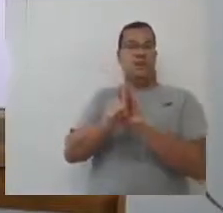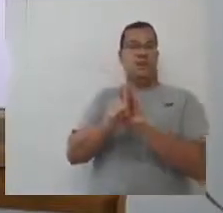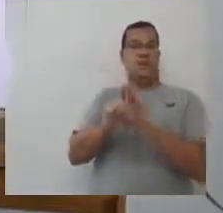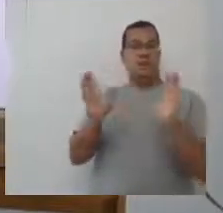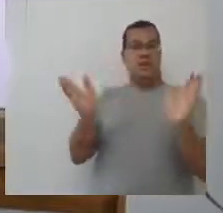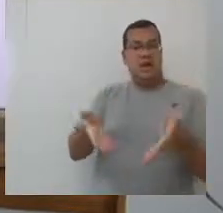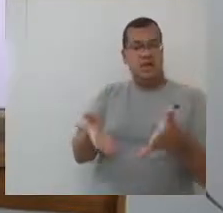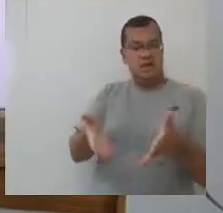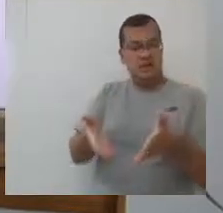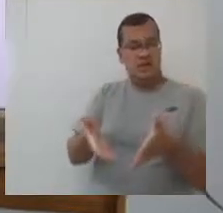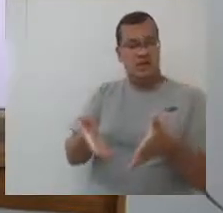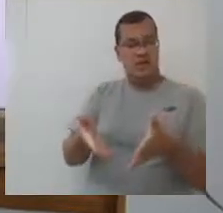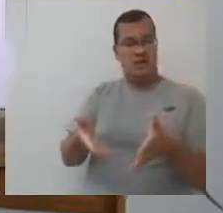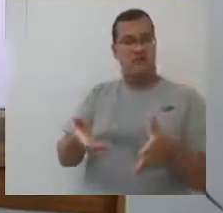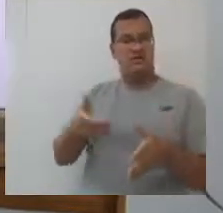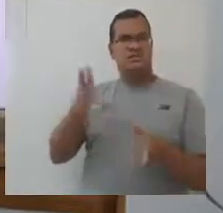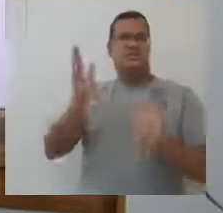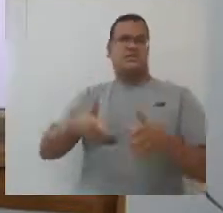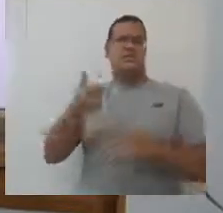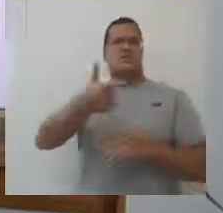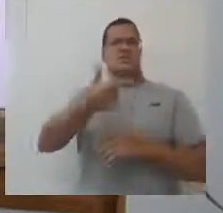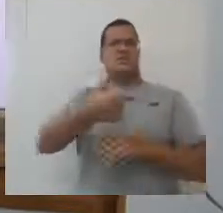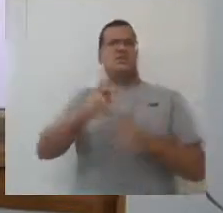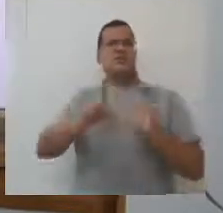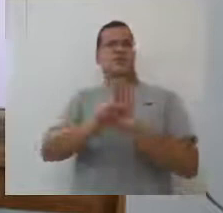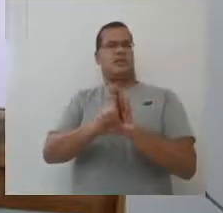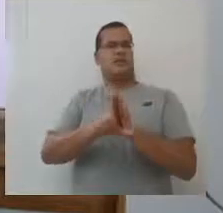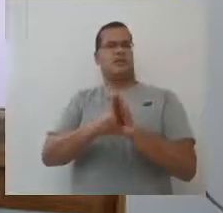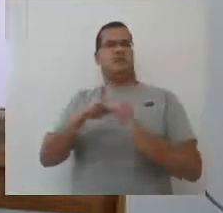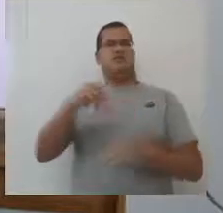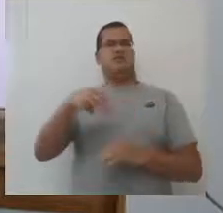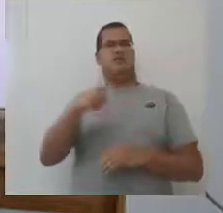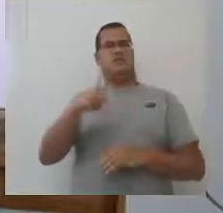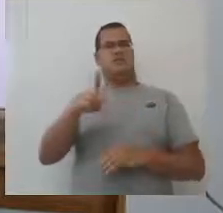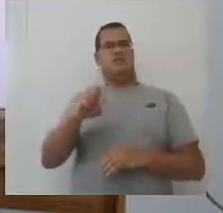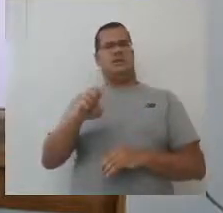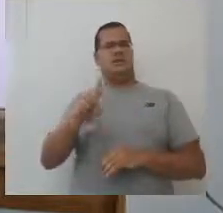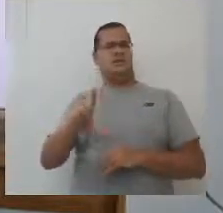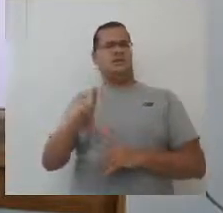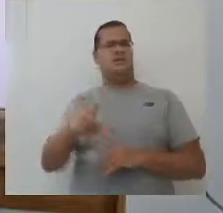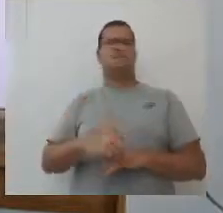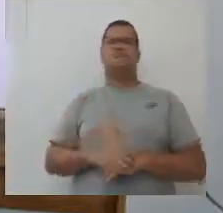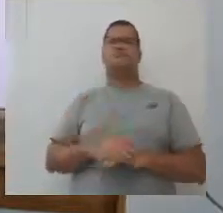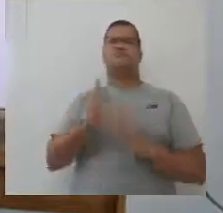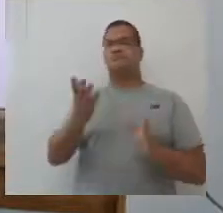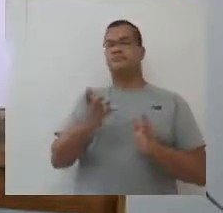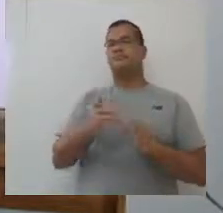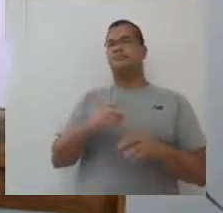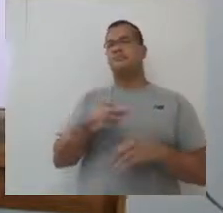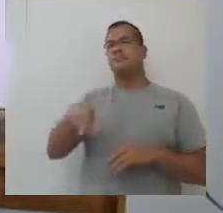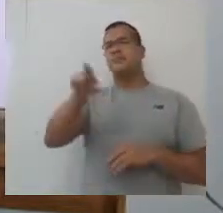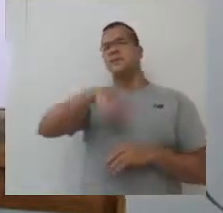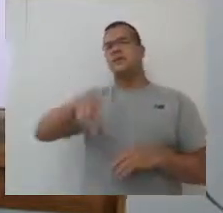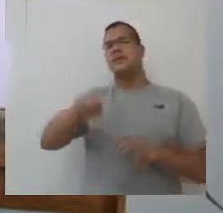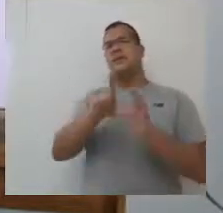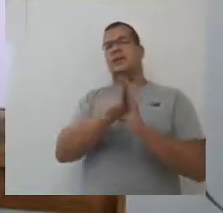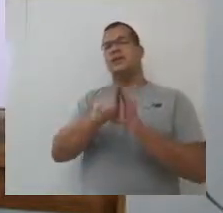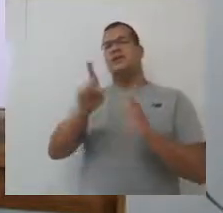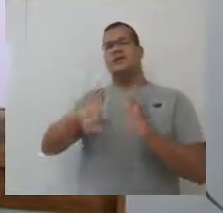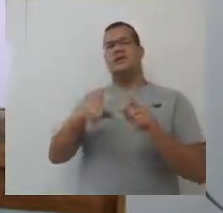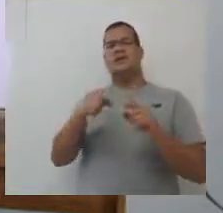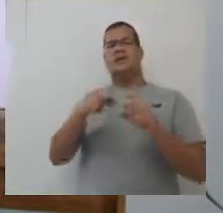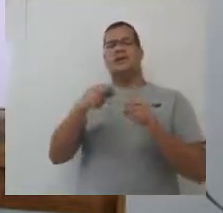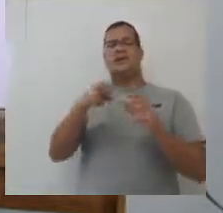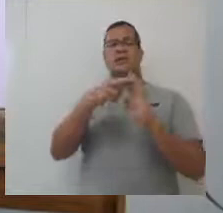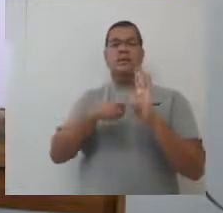falando de segunda lei. É porque assim, na prática, todo problema de segunda lei que vocês pegam por aí é uma regra